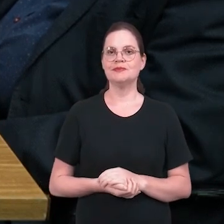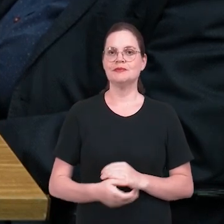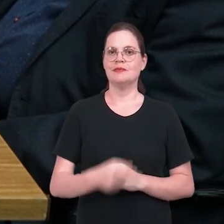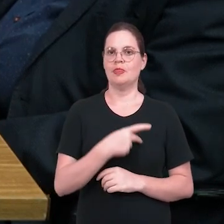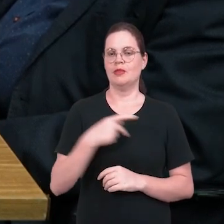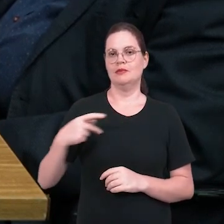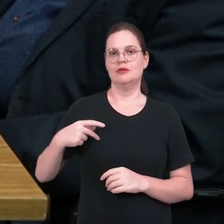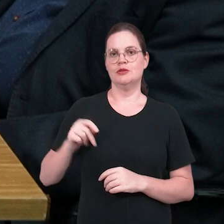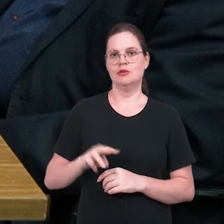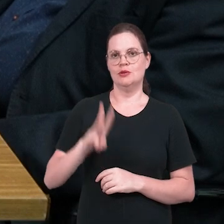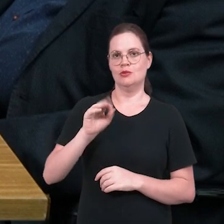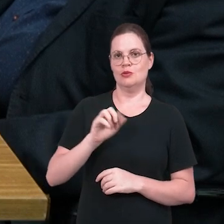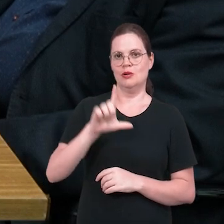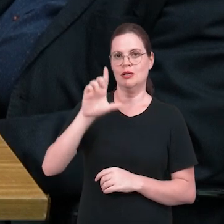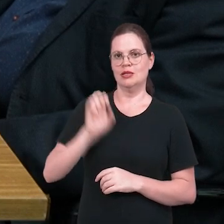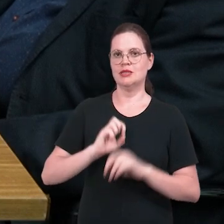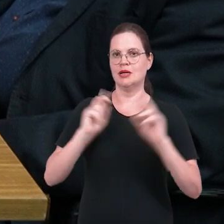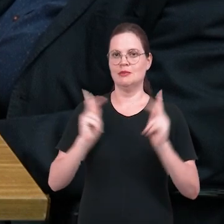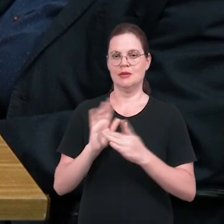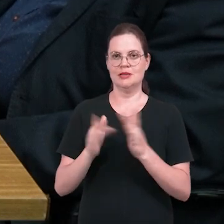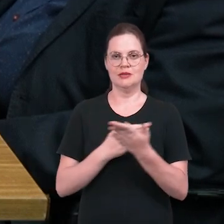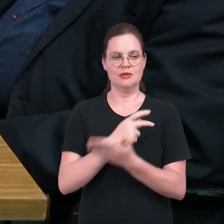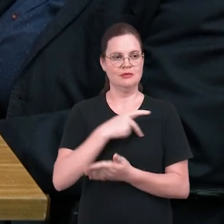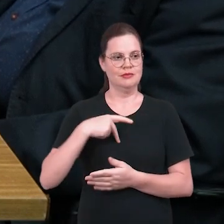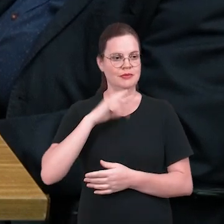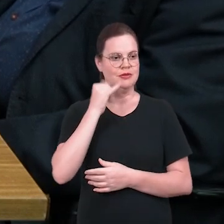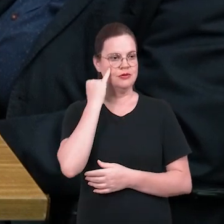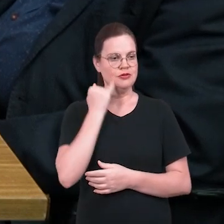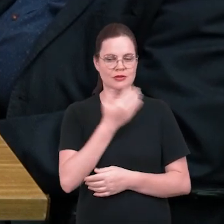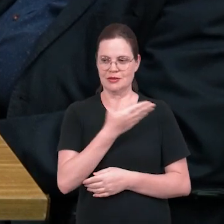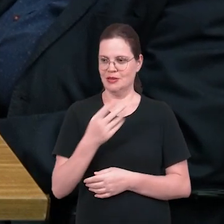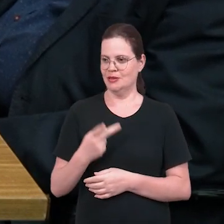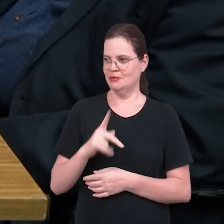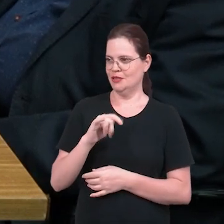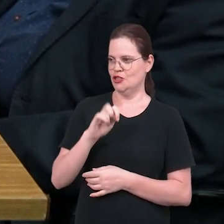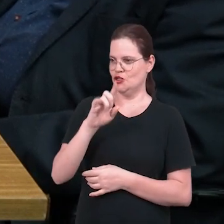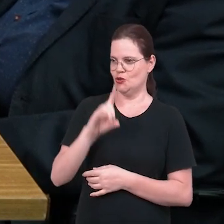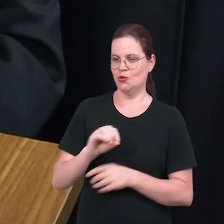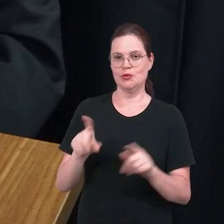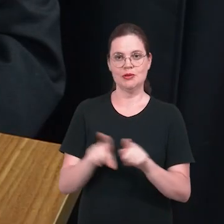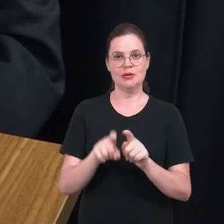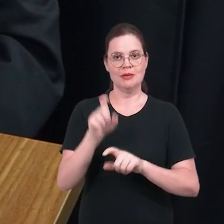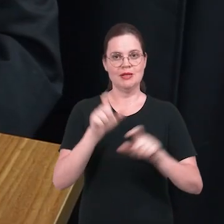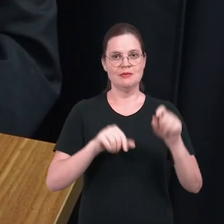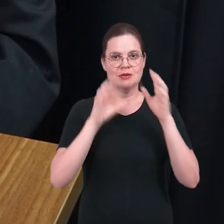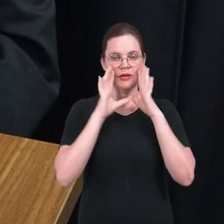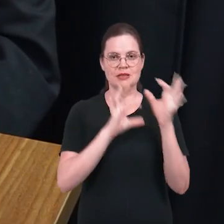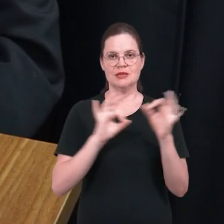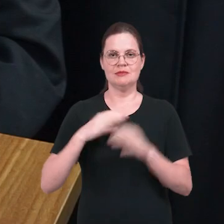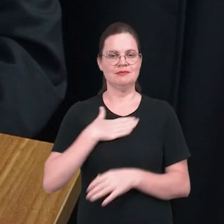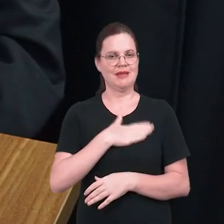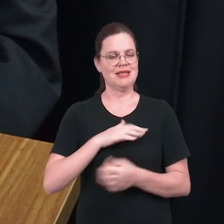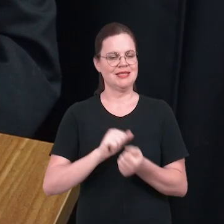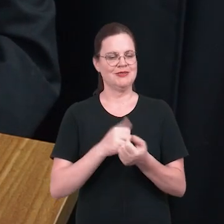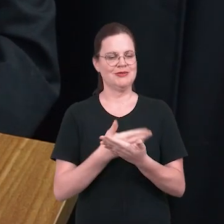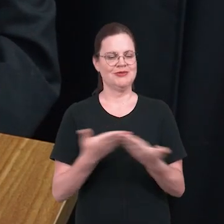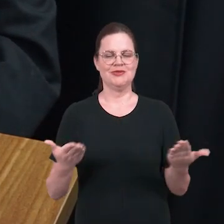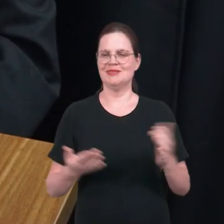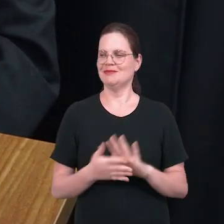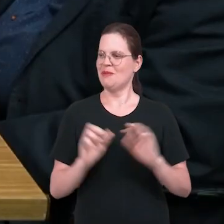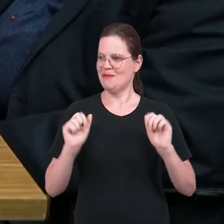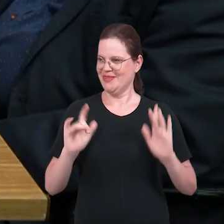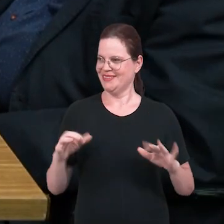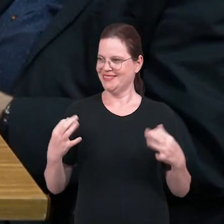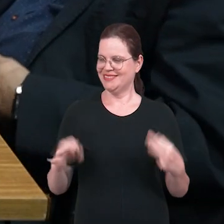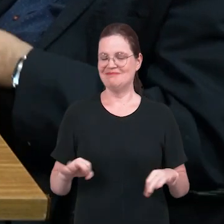Amém. Pastor Wallace Rosete, paz do Senhor Jesus. A paz do Senhor Josias, a paz do Senhor Peixoto, a paz dos seus nossos irmãos que nos acompanham. Sempre um prazer estar aqui. Uma bênção,